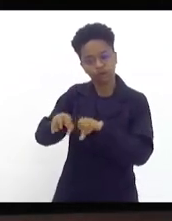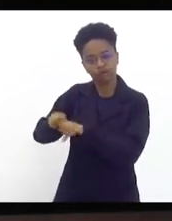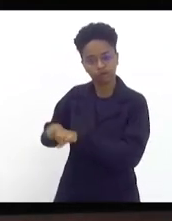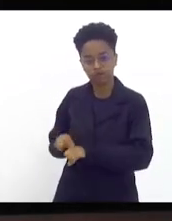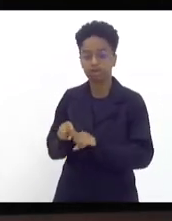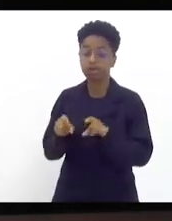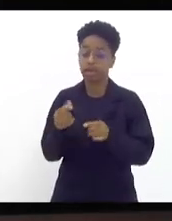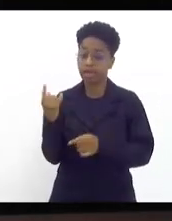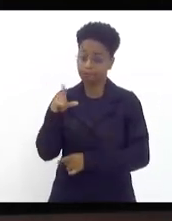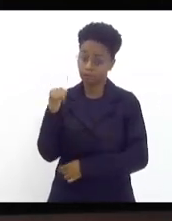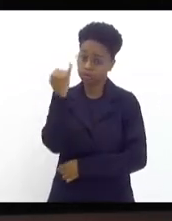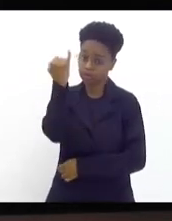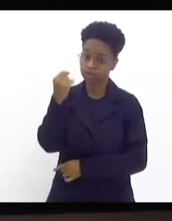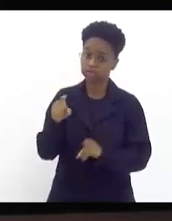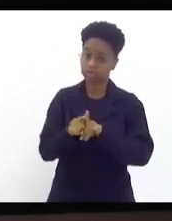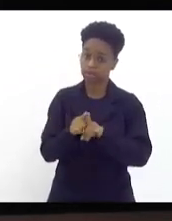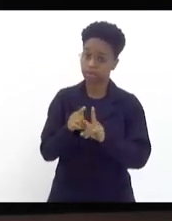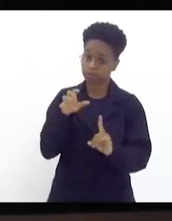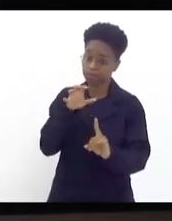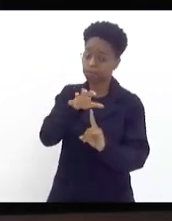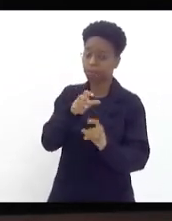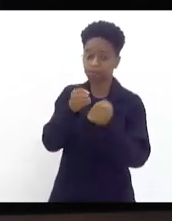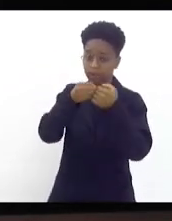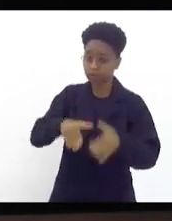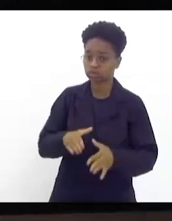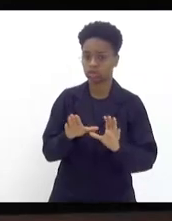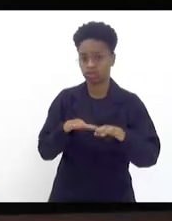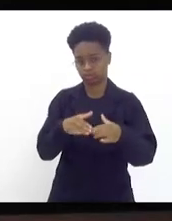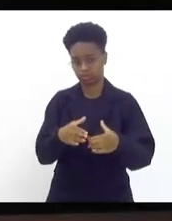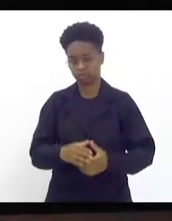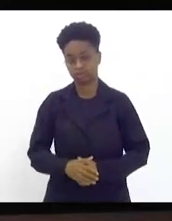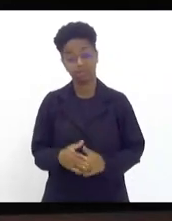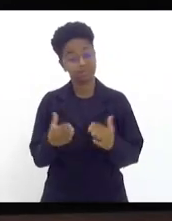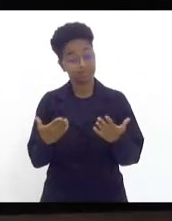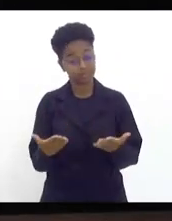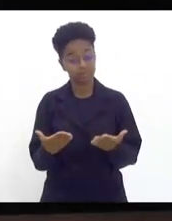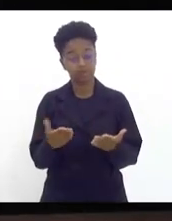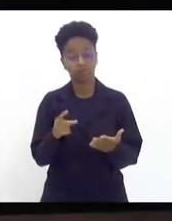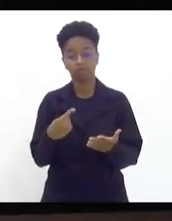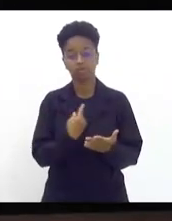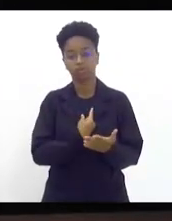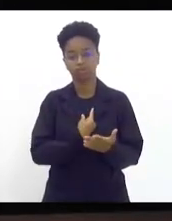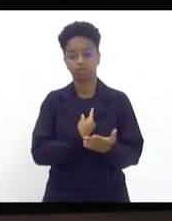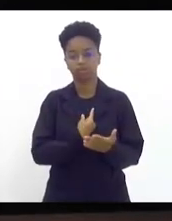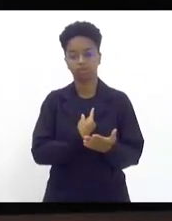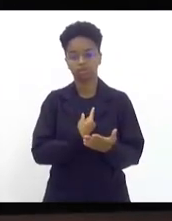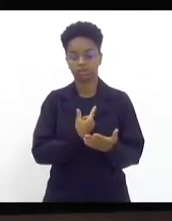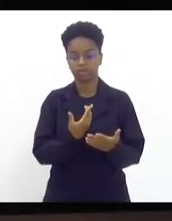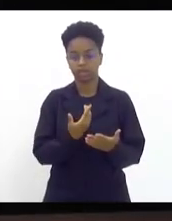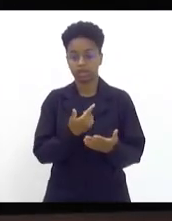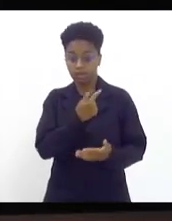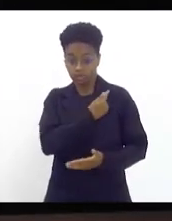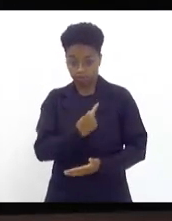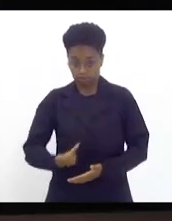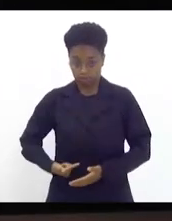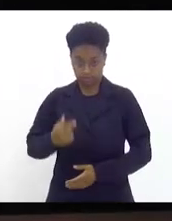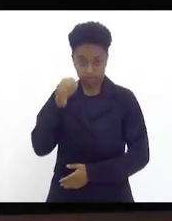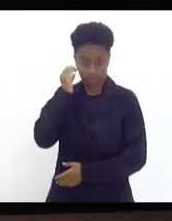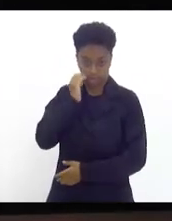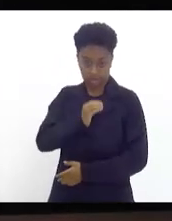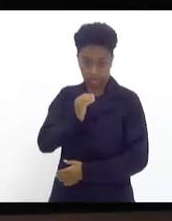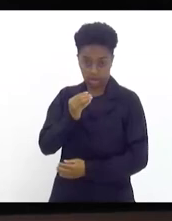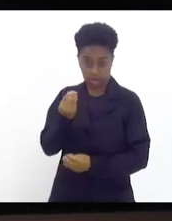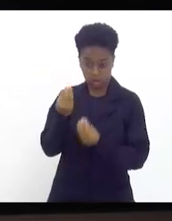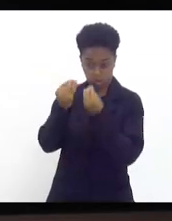é importante e o quanto isso afeta a categoria Então o que foi colocado é pelo governo Cláudio Castro não